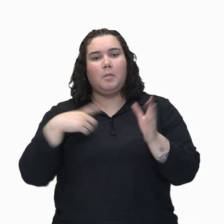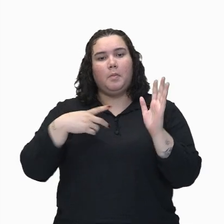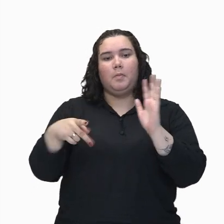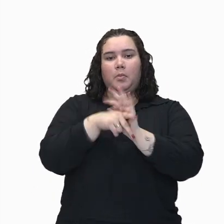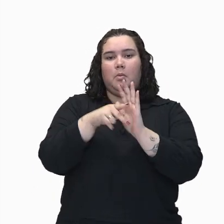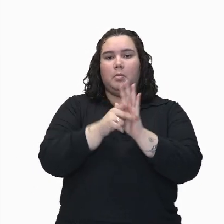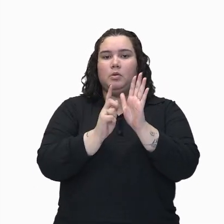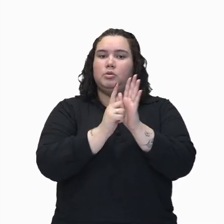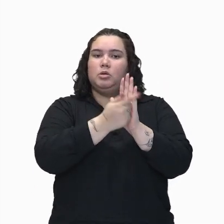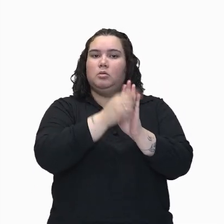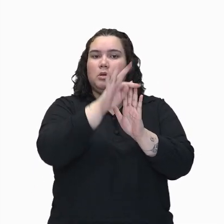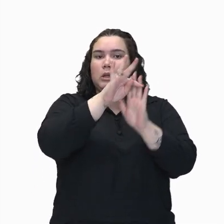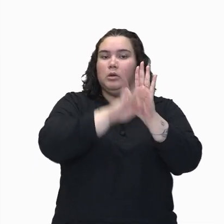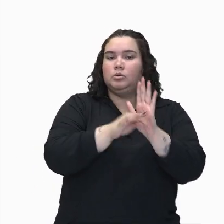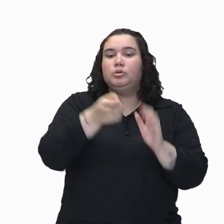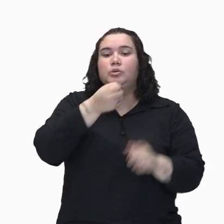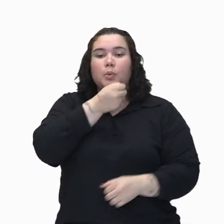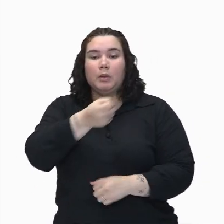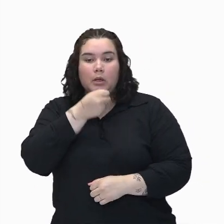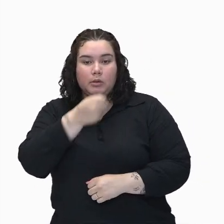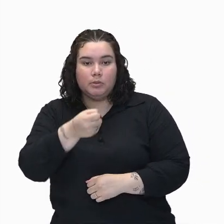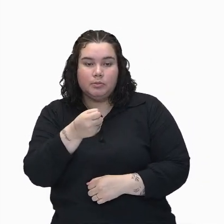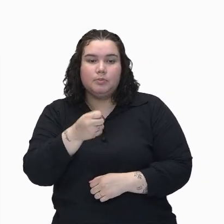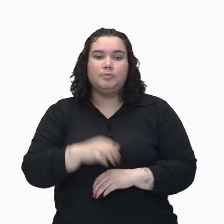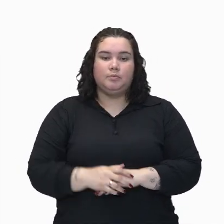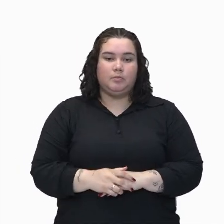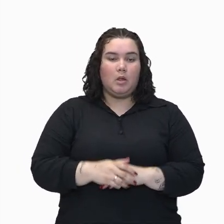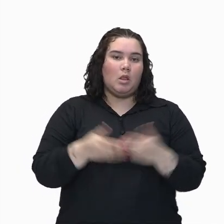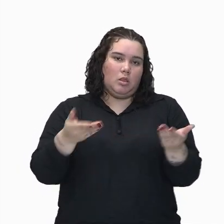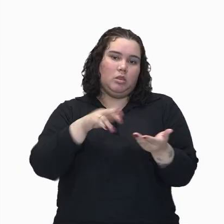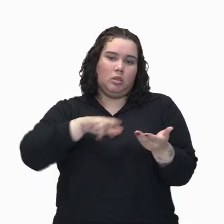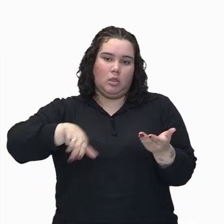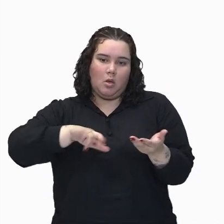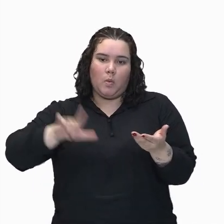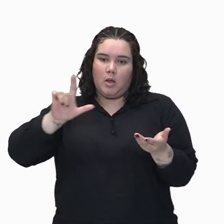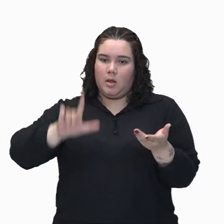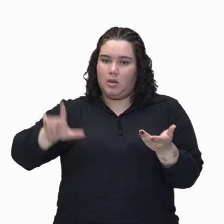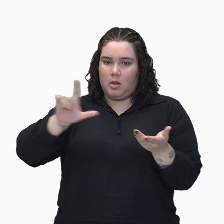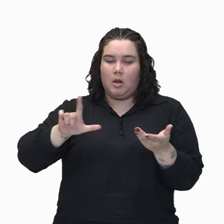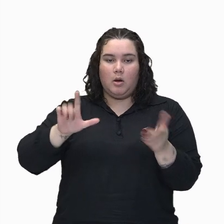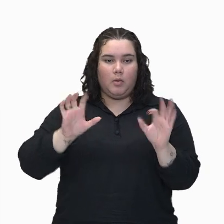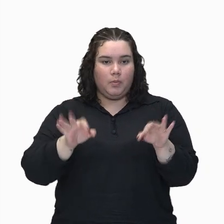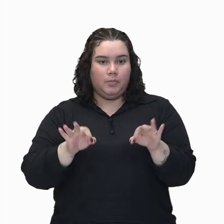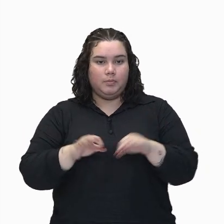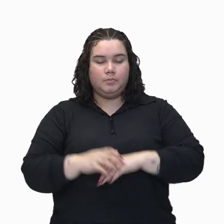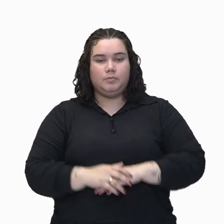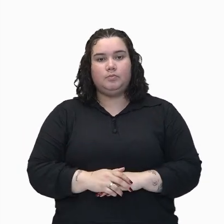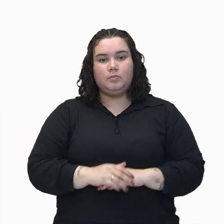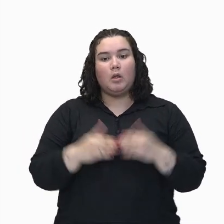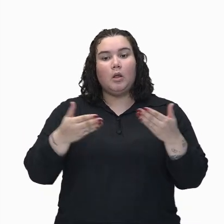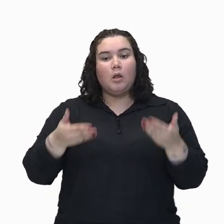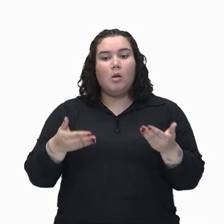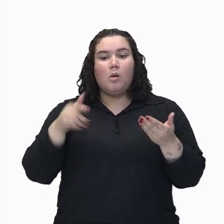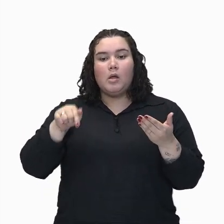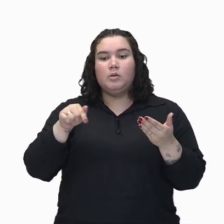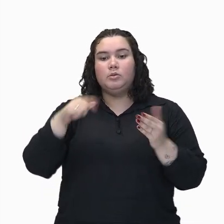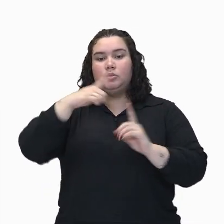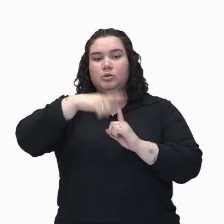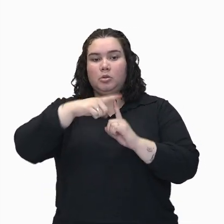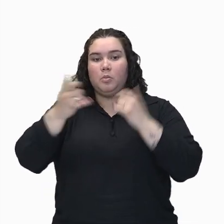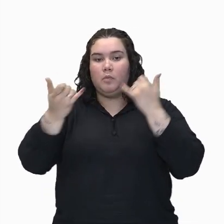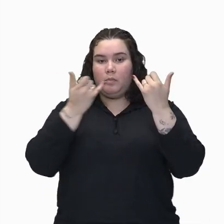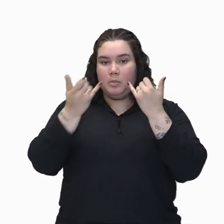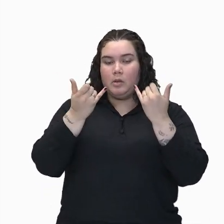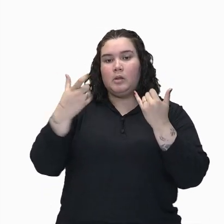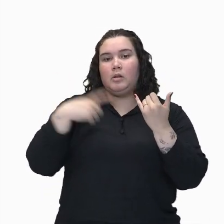gênero textual jornalístico e não literário, né, que está presente em nosso dia a dia. Então, a notícia é esse gênero textual jornalístico e não literário que